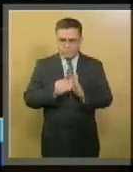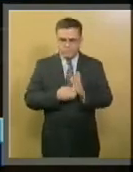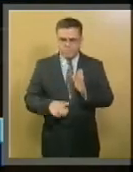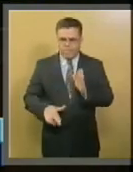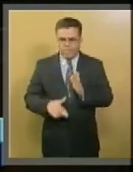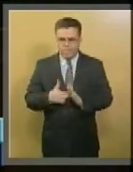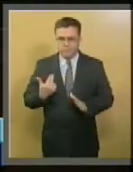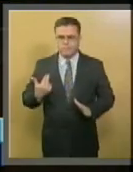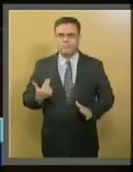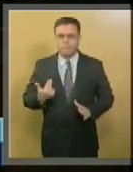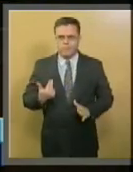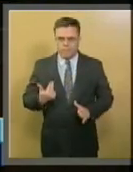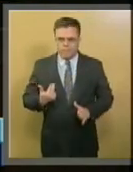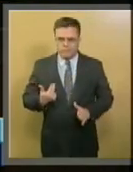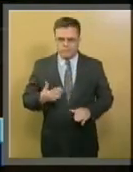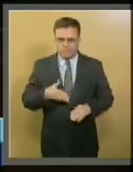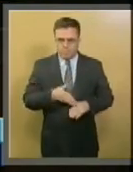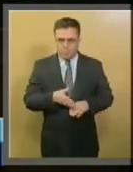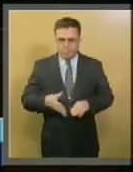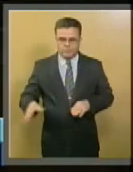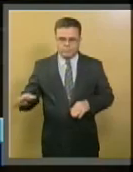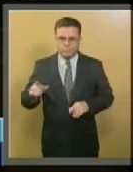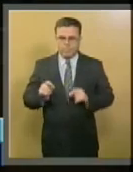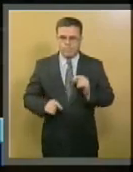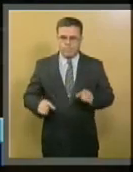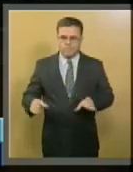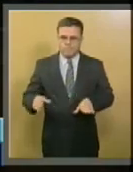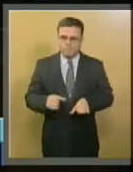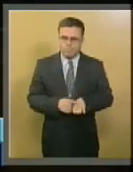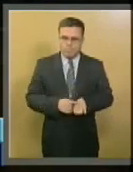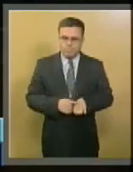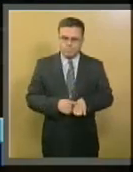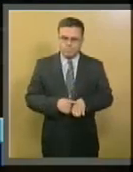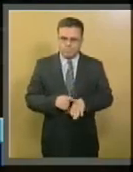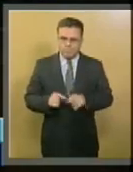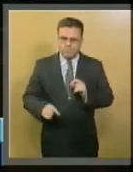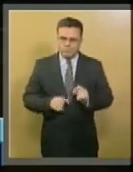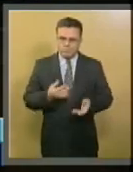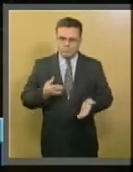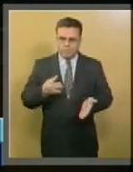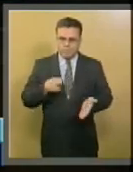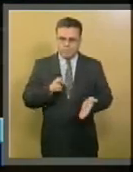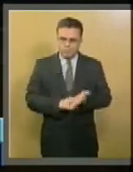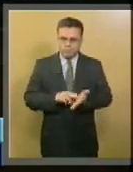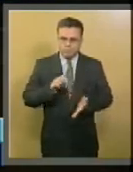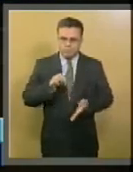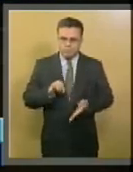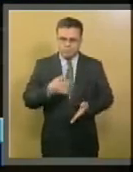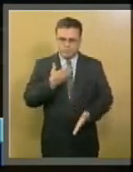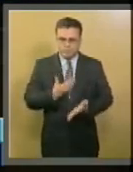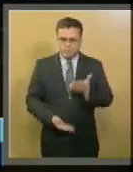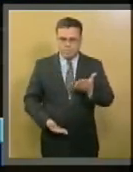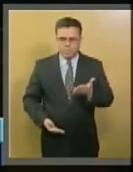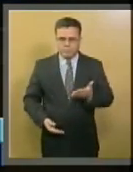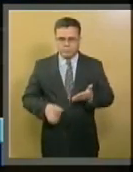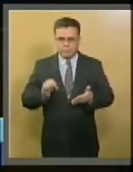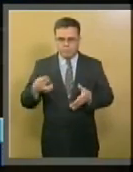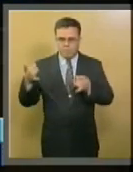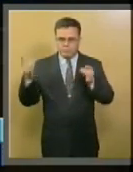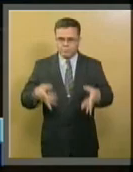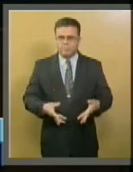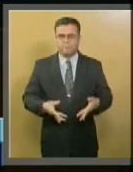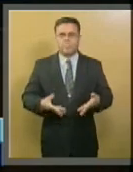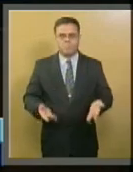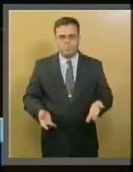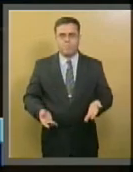de castração. Durante o procedimento, um chip é colocado no bichinho. Isso garante que, caso ele se perca, sofra abandono ou maus